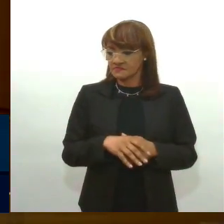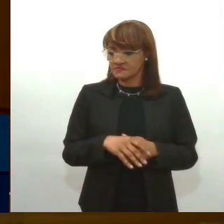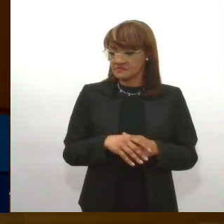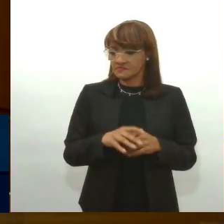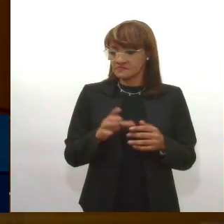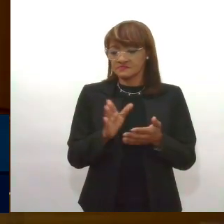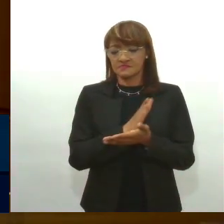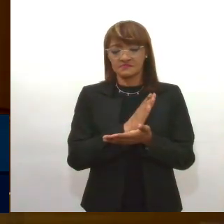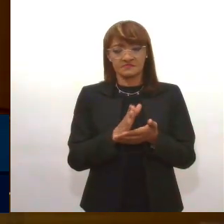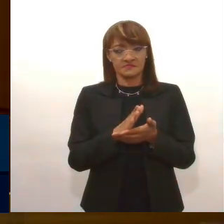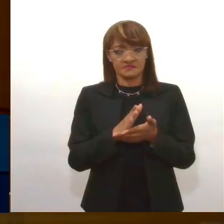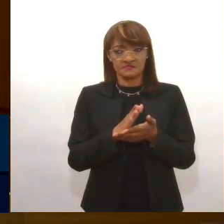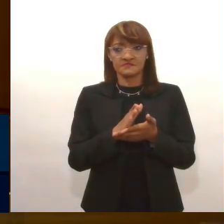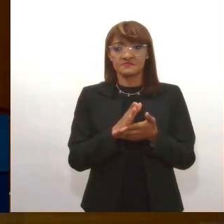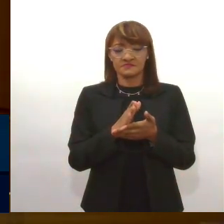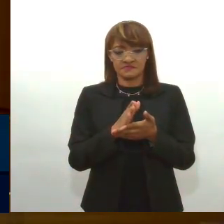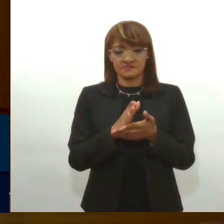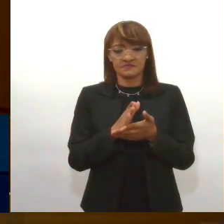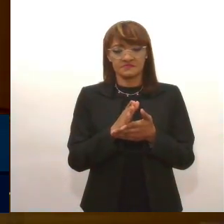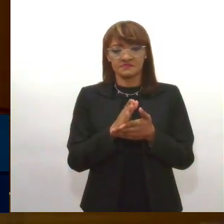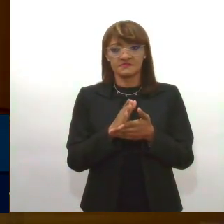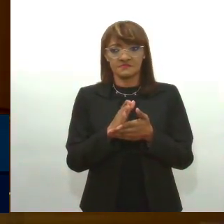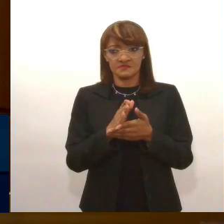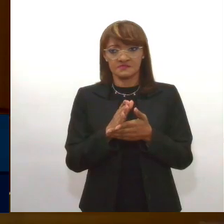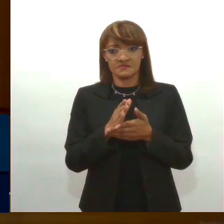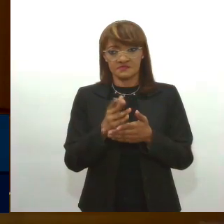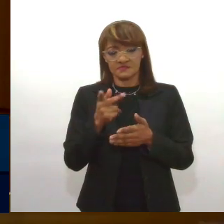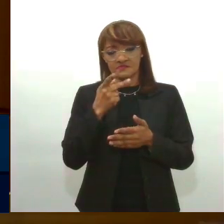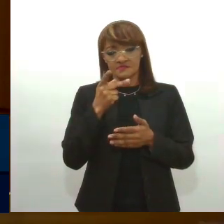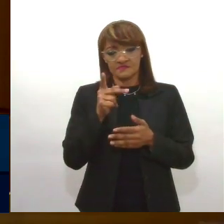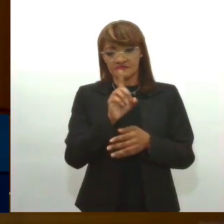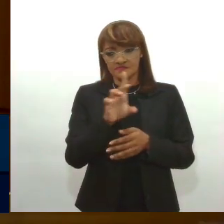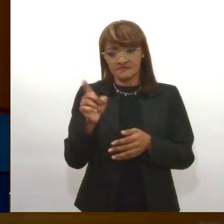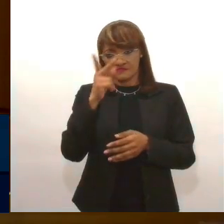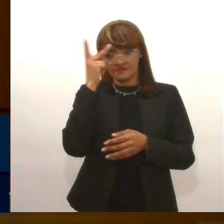depois fazer dar continuidade o meu